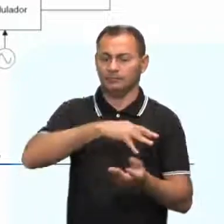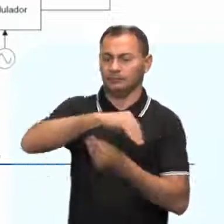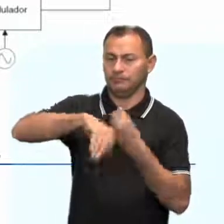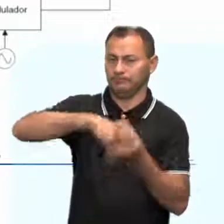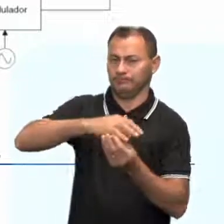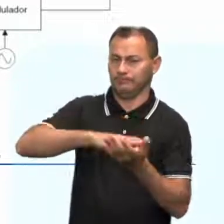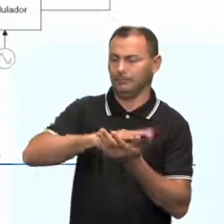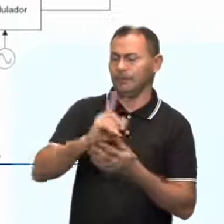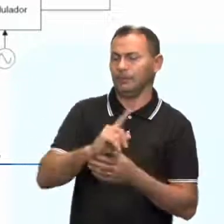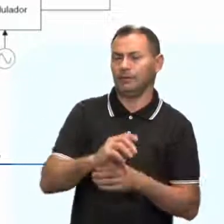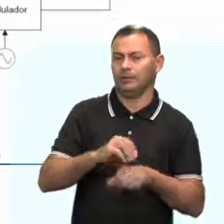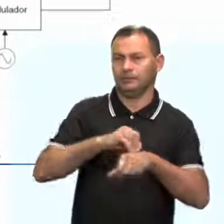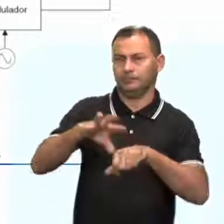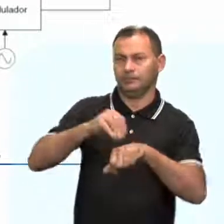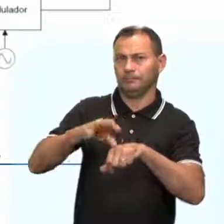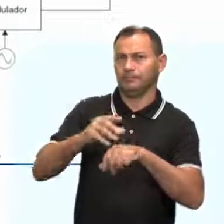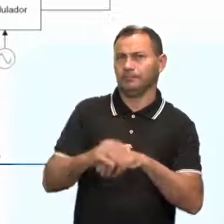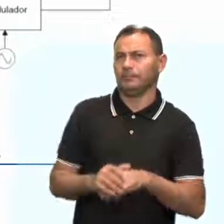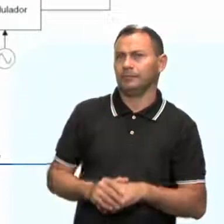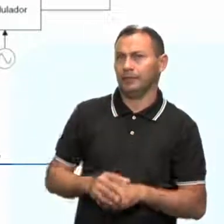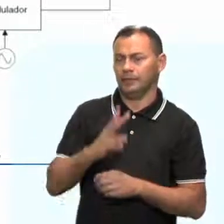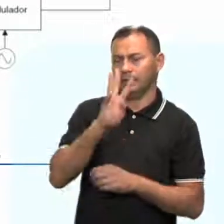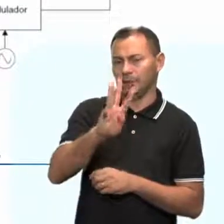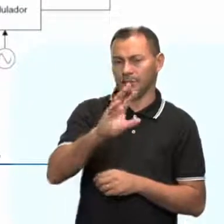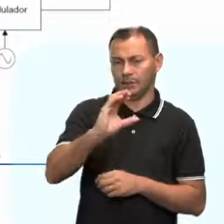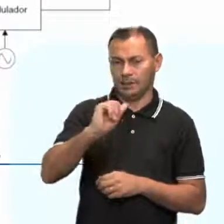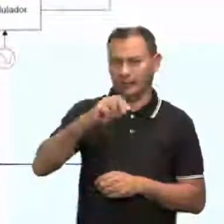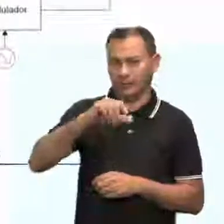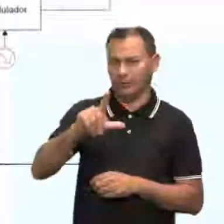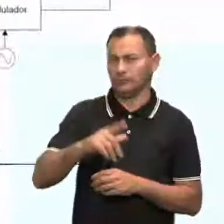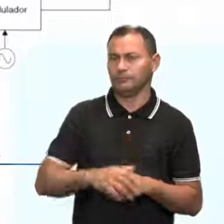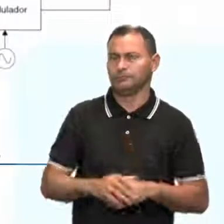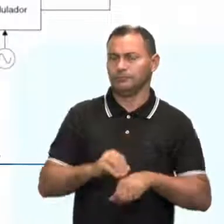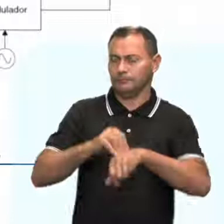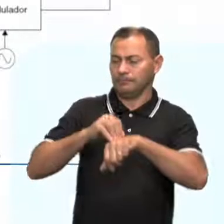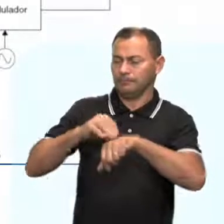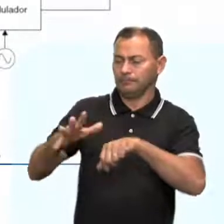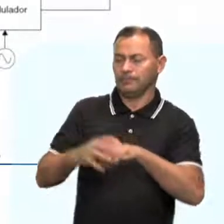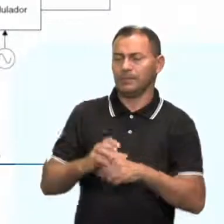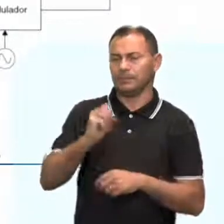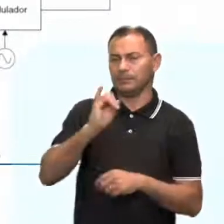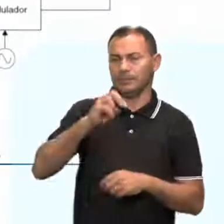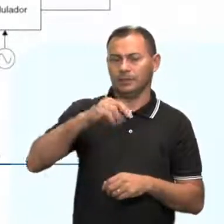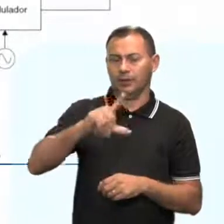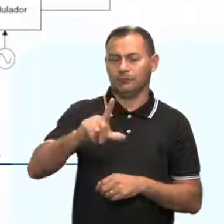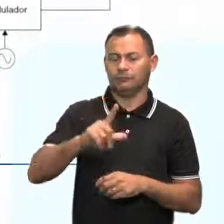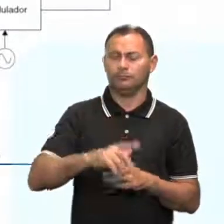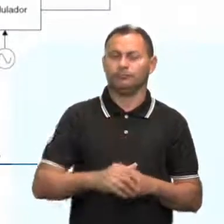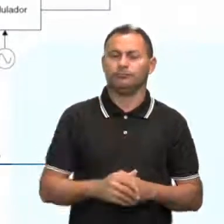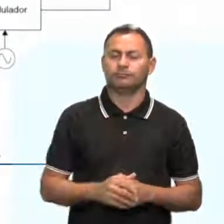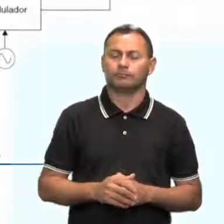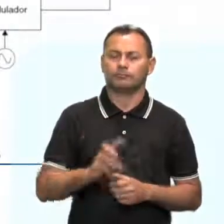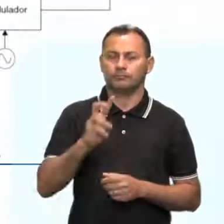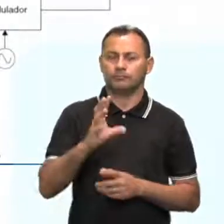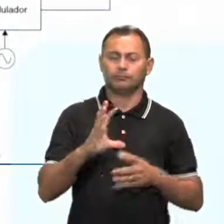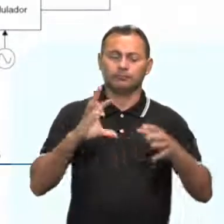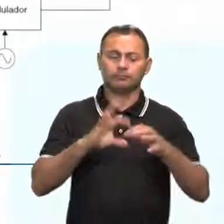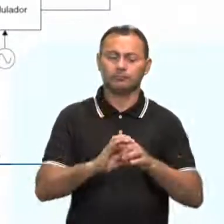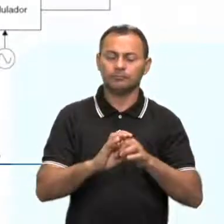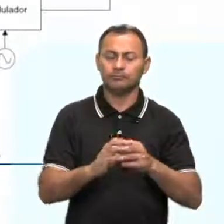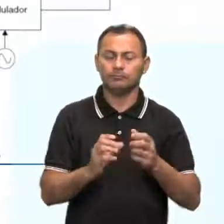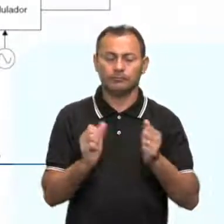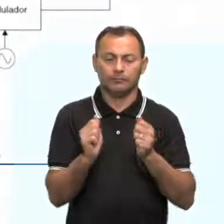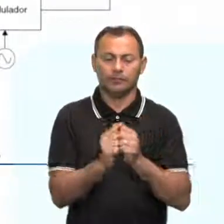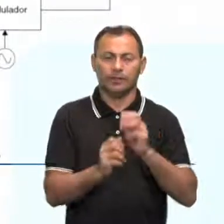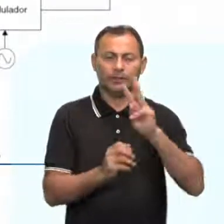misturem. E o transmissor vai então pegar esses 3 canais e vai mandar um sinal multiplexado, esse sinal que vai ser composto